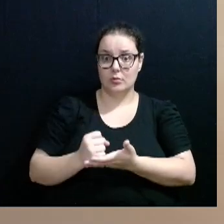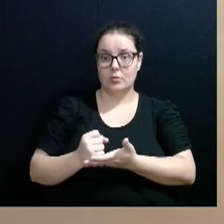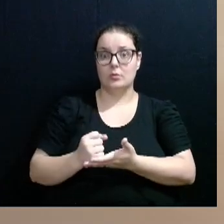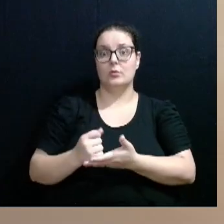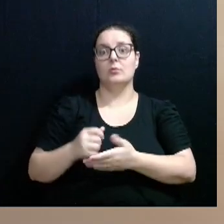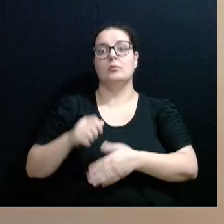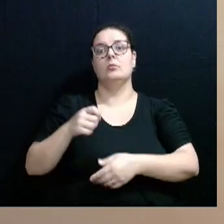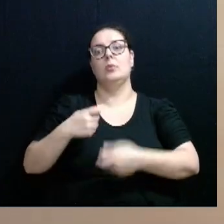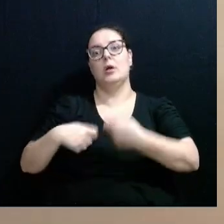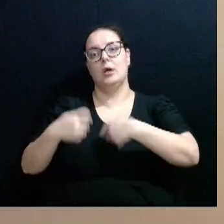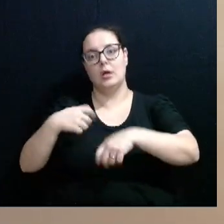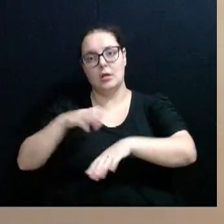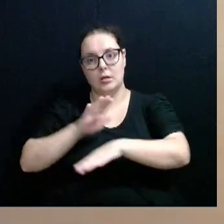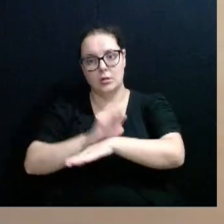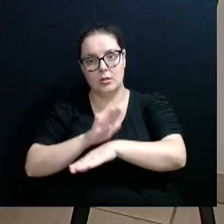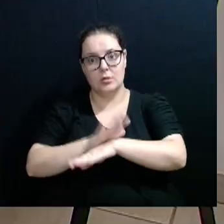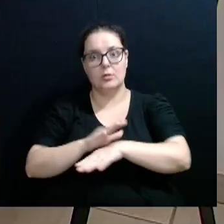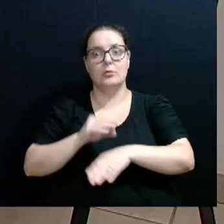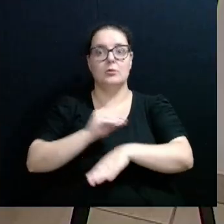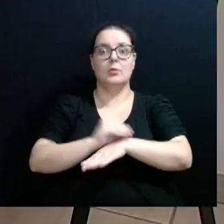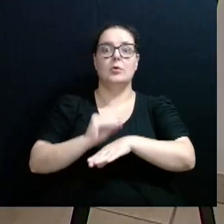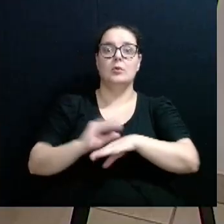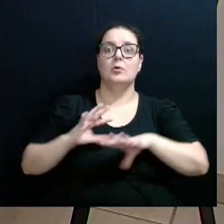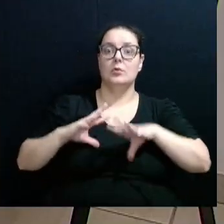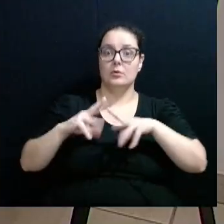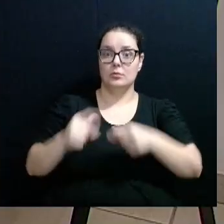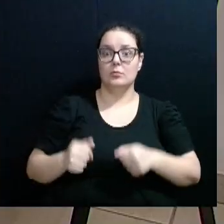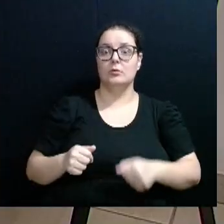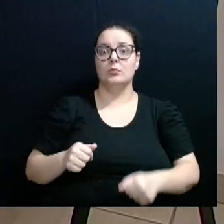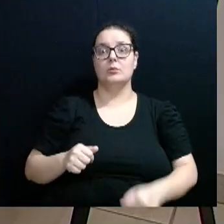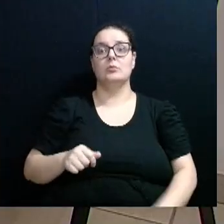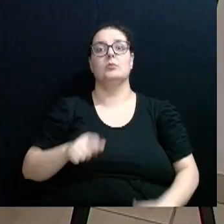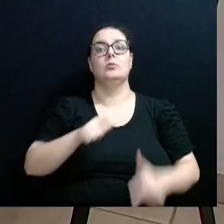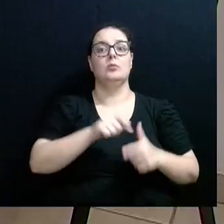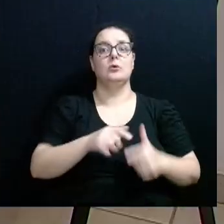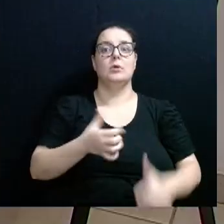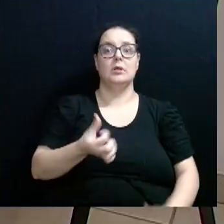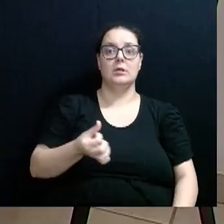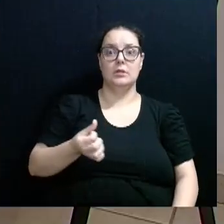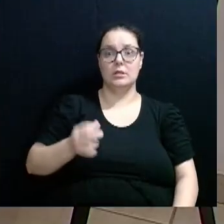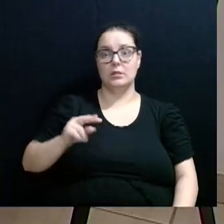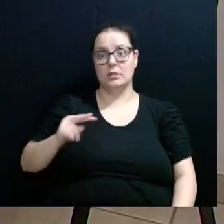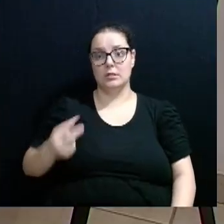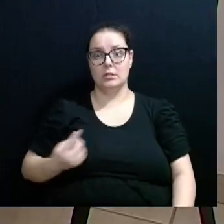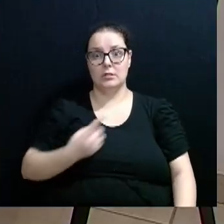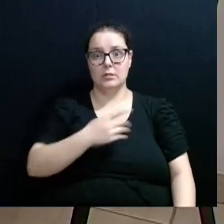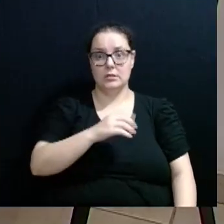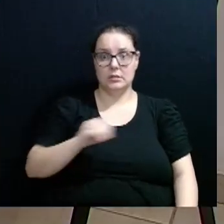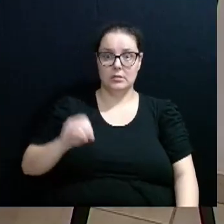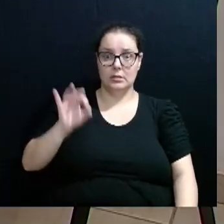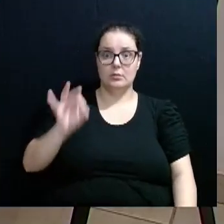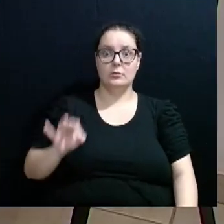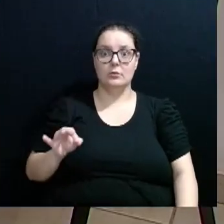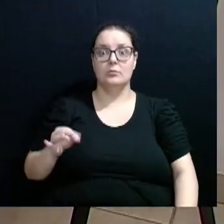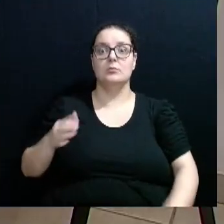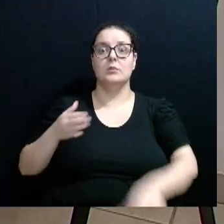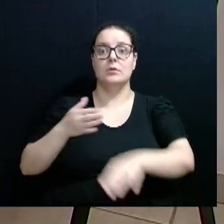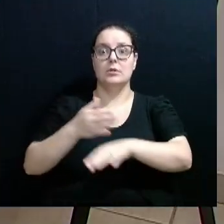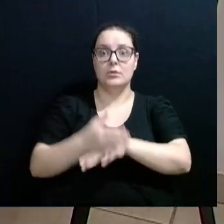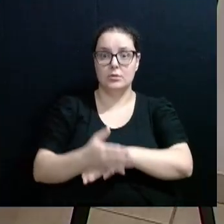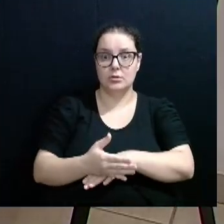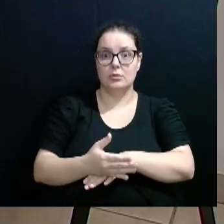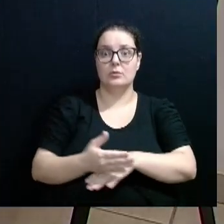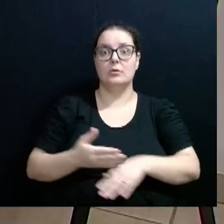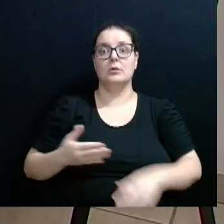cuidar disso tudo, e o aluguel de 6 meses, 100%, para esse jovem entrar tranquilo. Os segundos 6 meses ele vai pagar